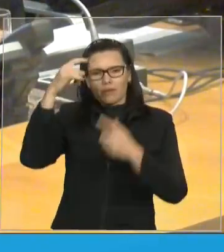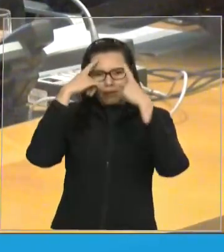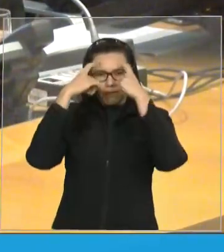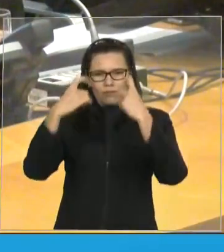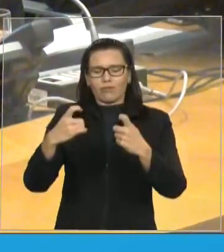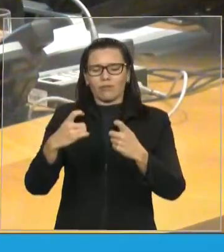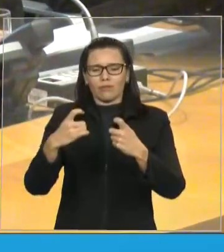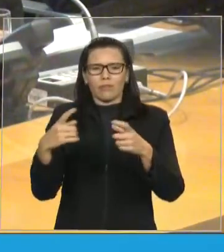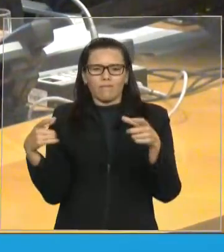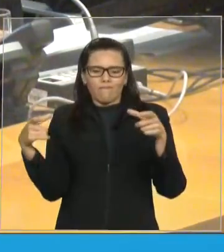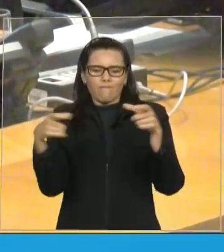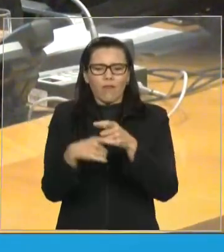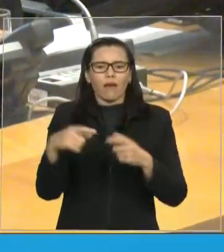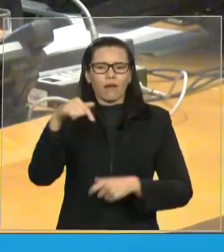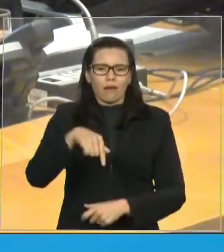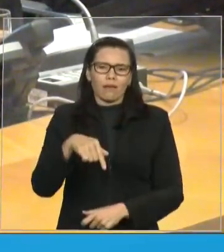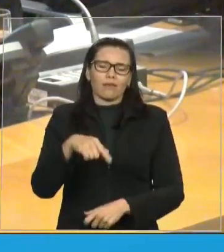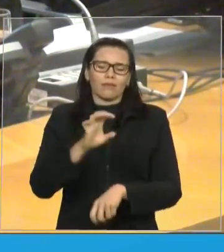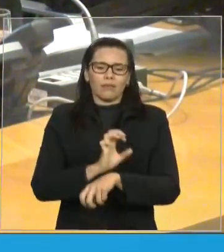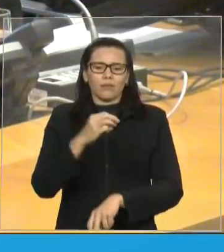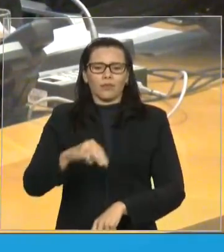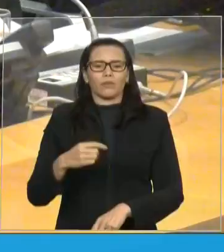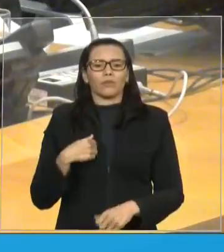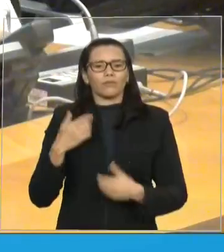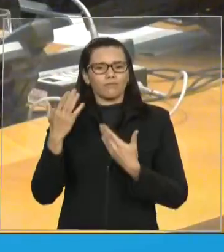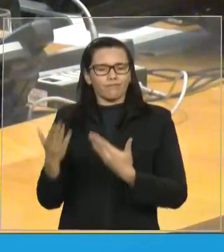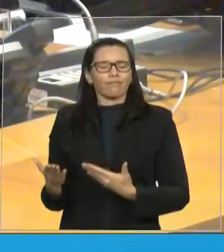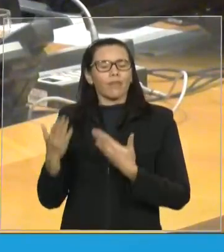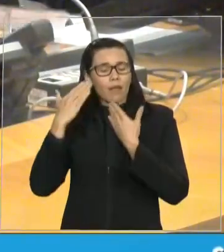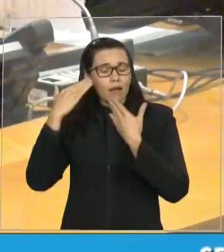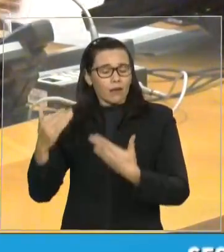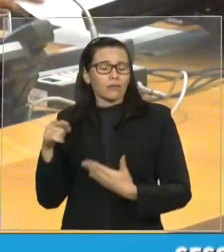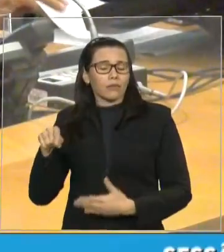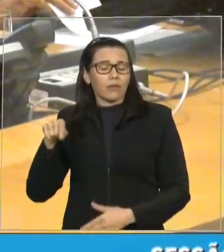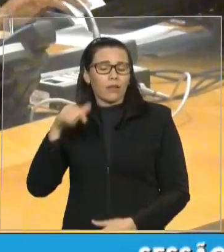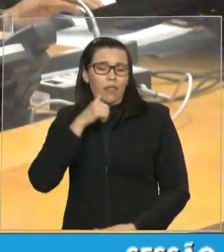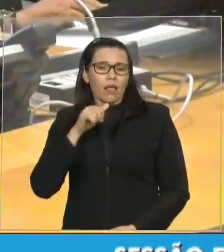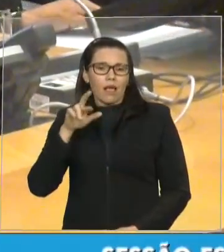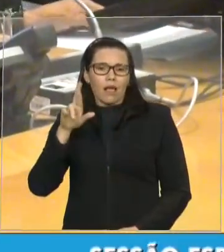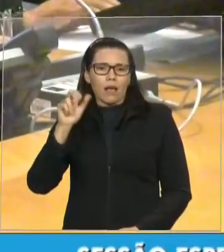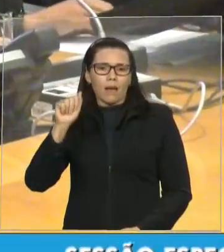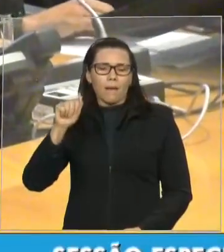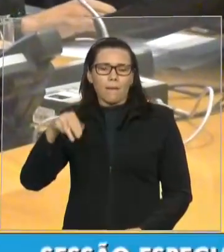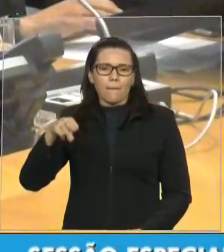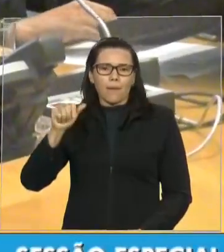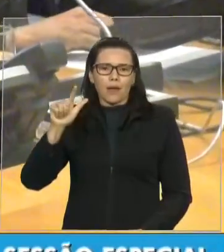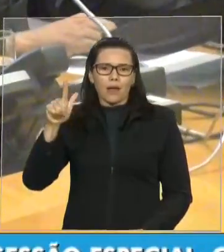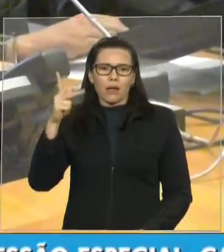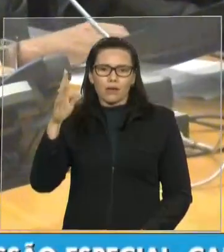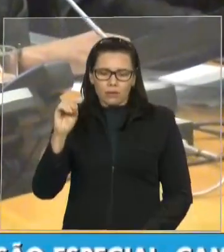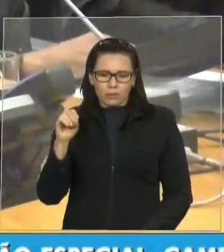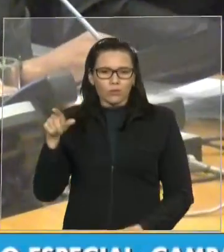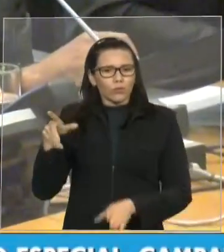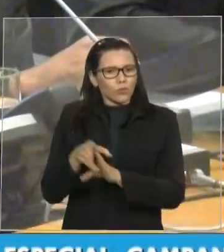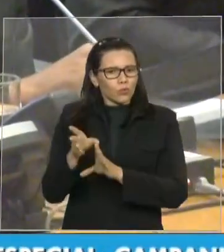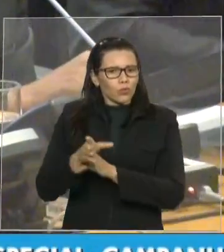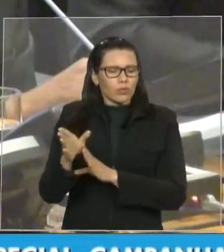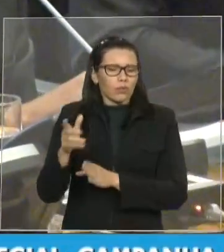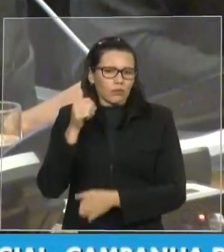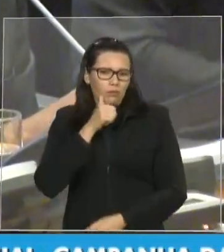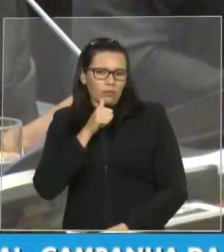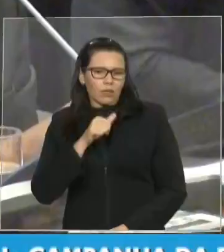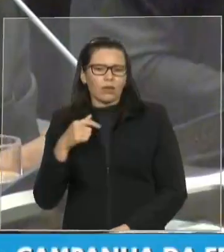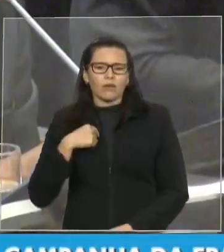registrar a presença de Thaísia Ramalho, do Conselho da Condição Feminina, dizer que essa questão da violência contra as mulheres